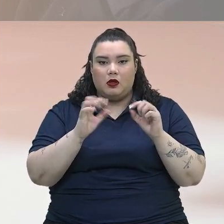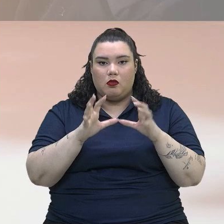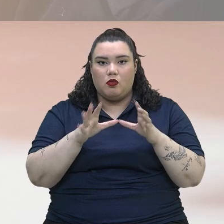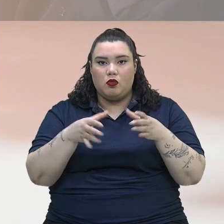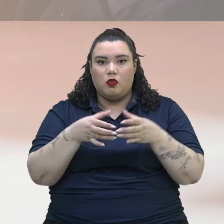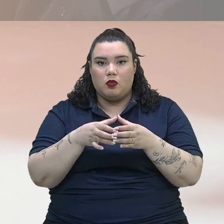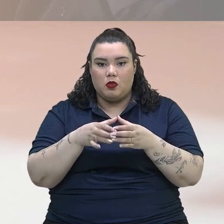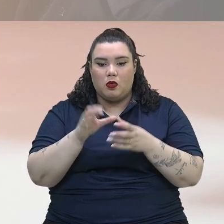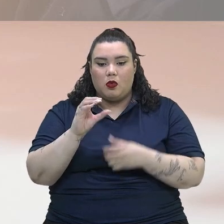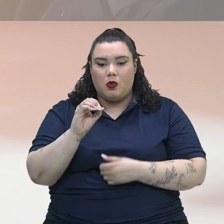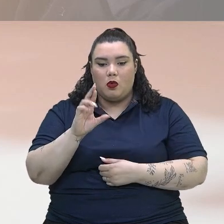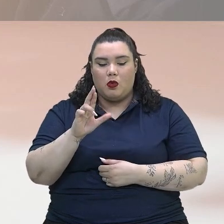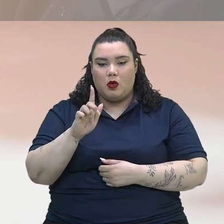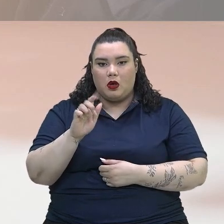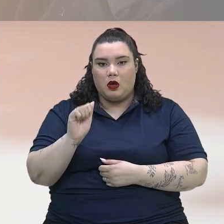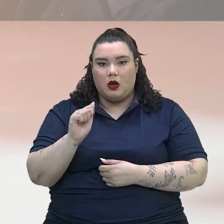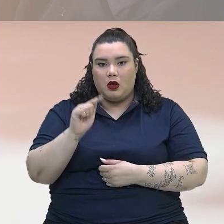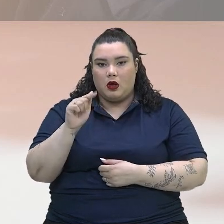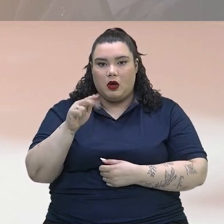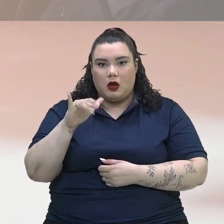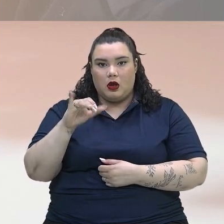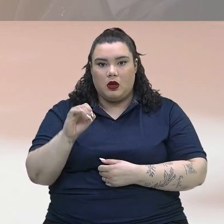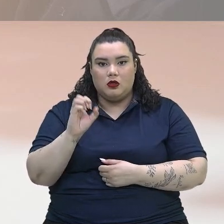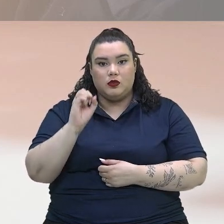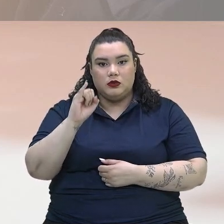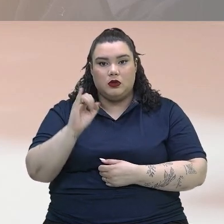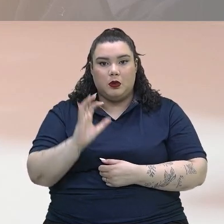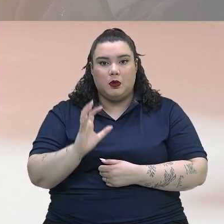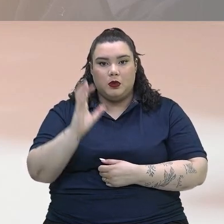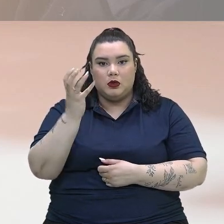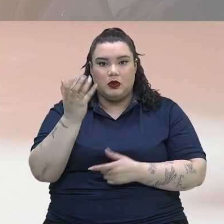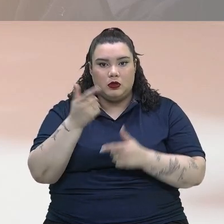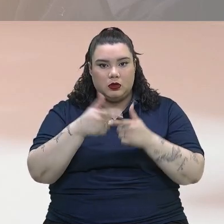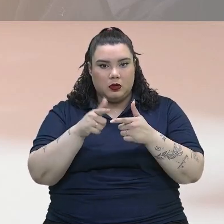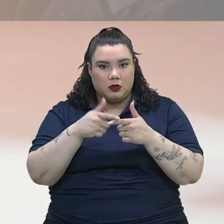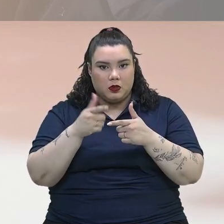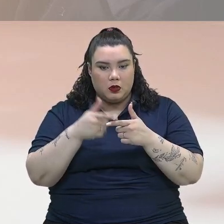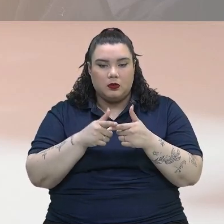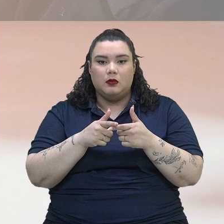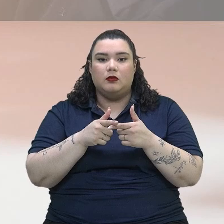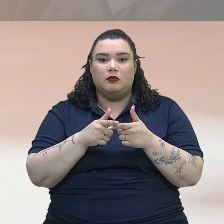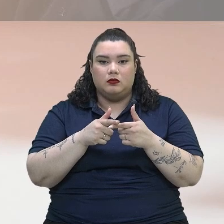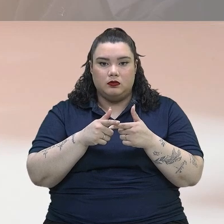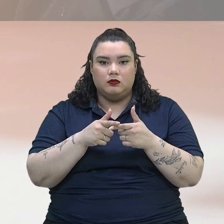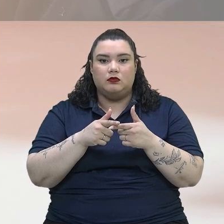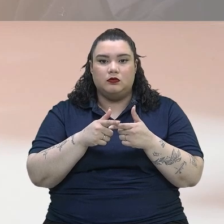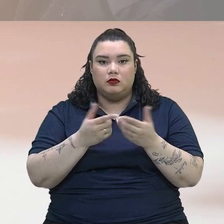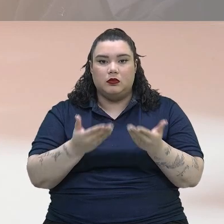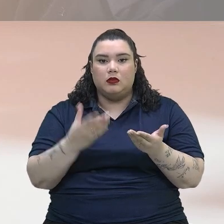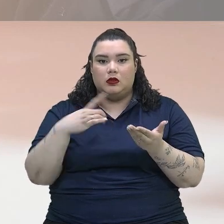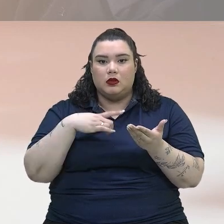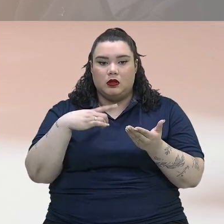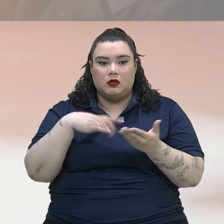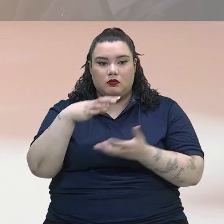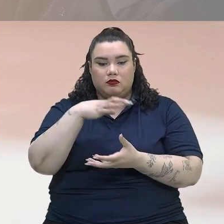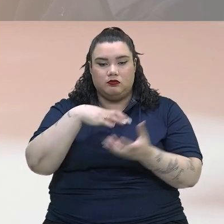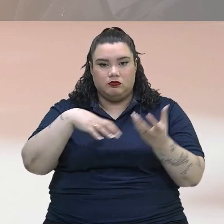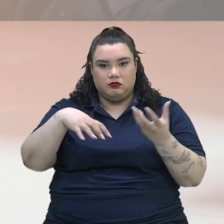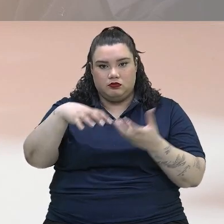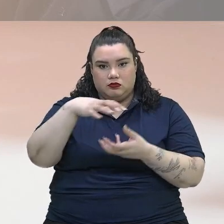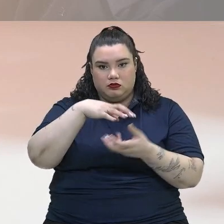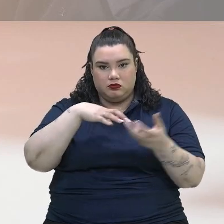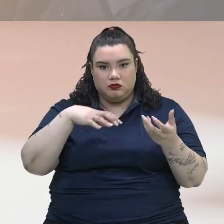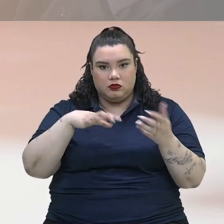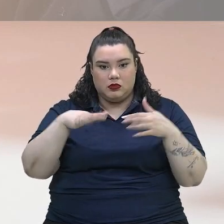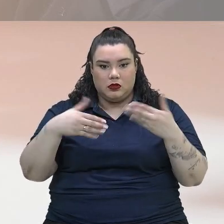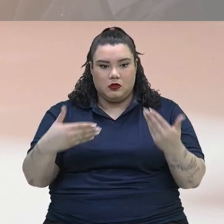que, quando acontecia algum problema dentro desse todo aí, havia, então, conflitos. Então, ele dizia que